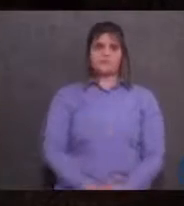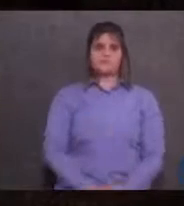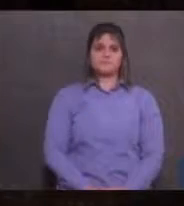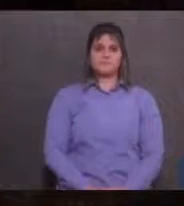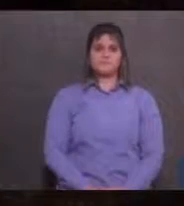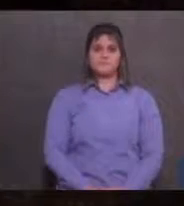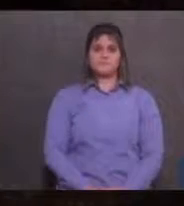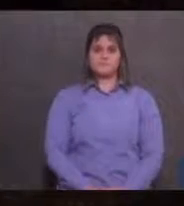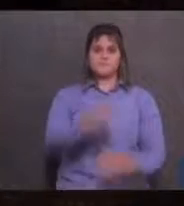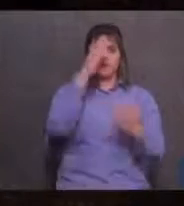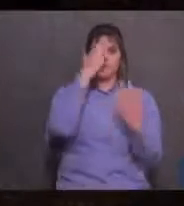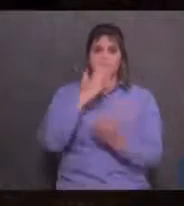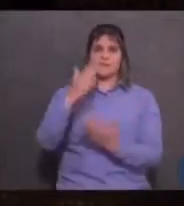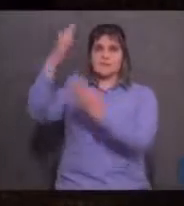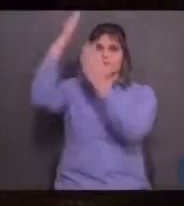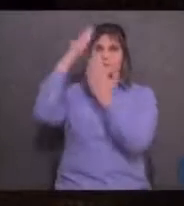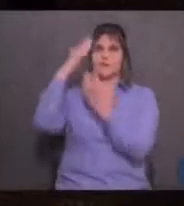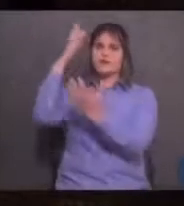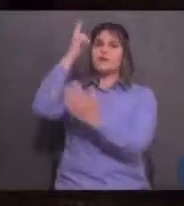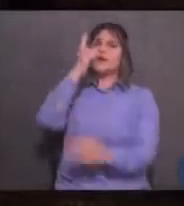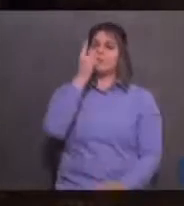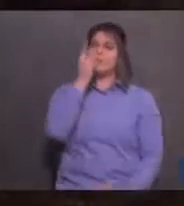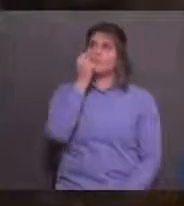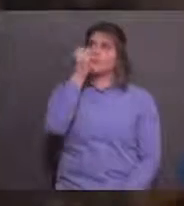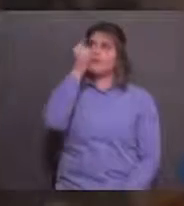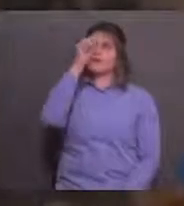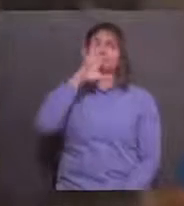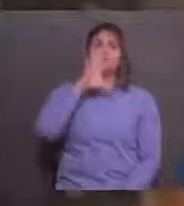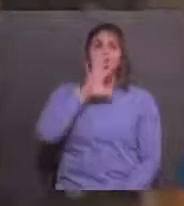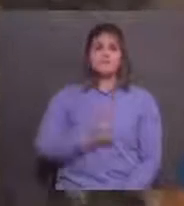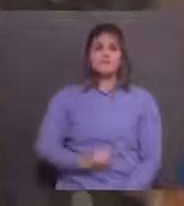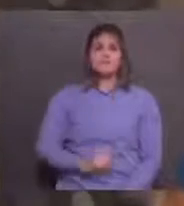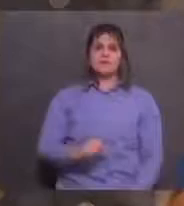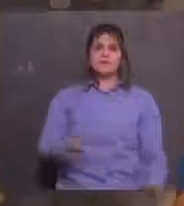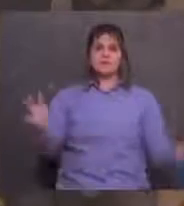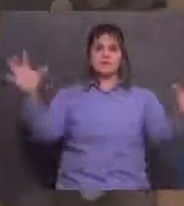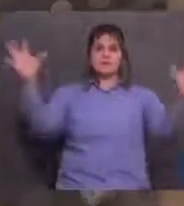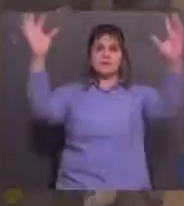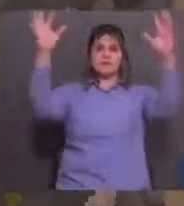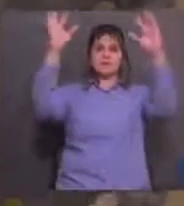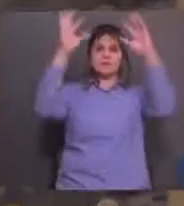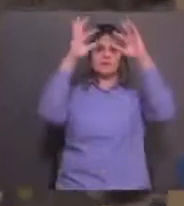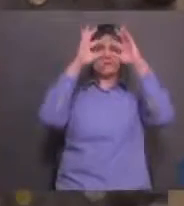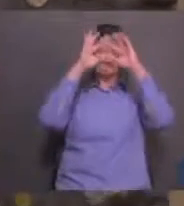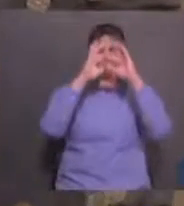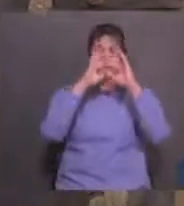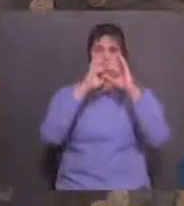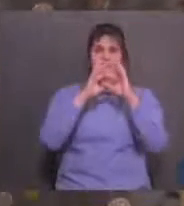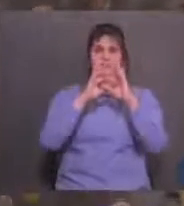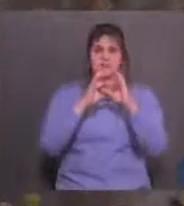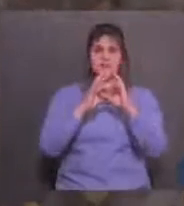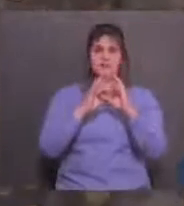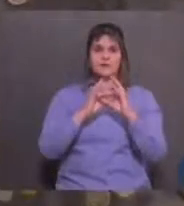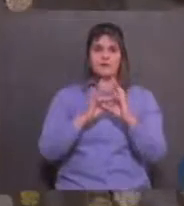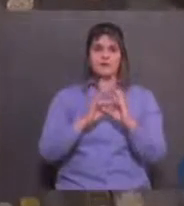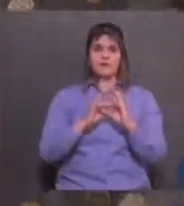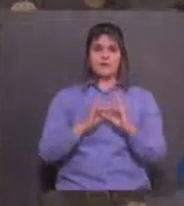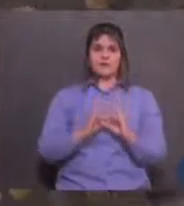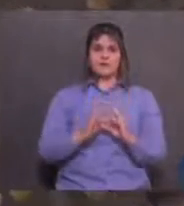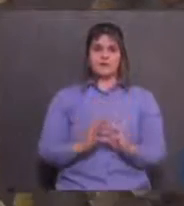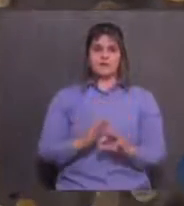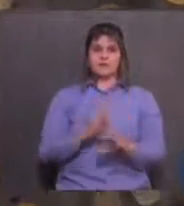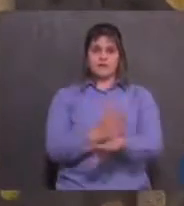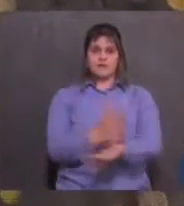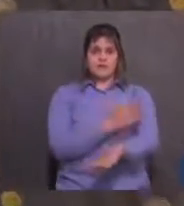Gloria Patri et Filio, et Spiritui Sancto.